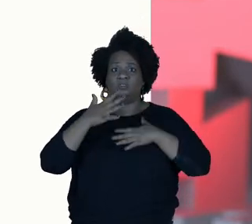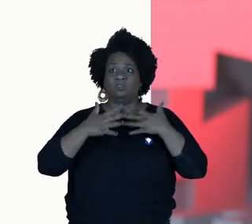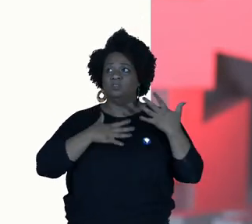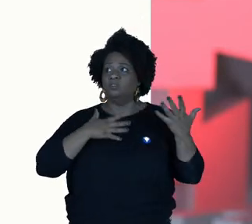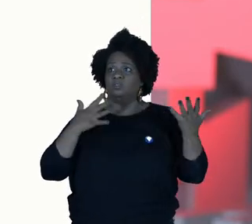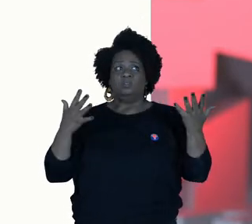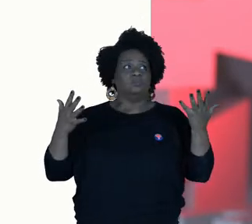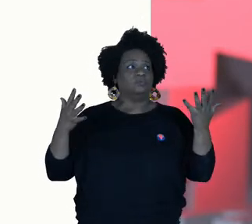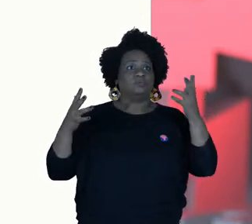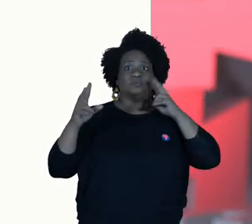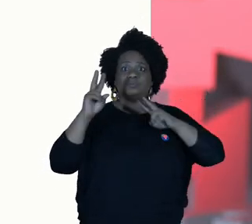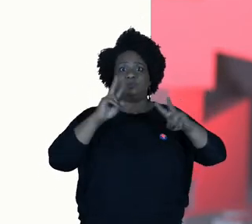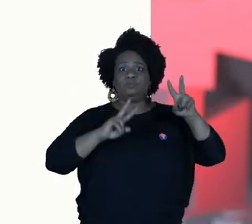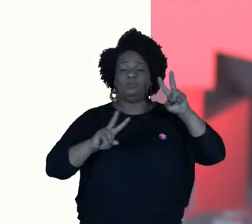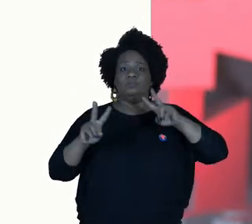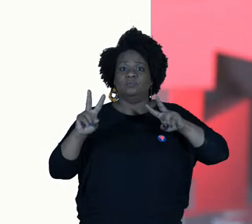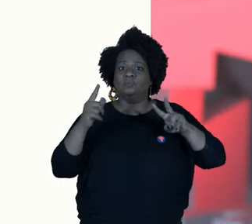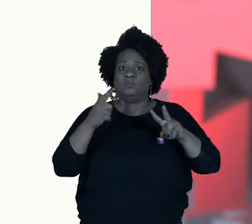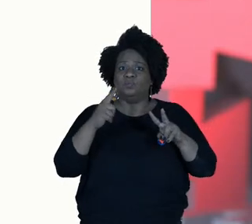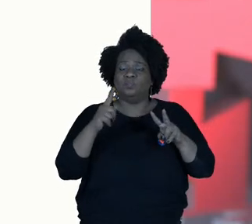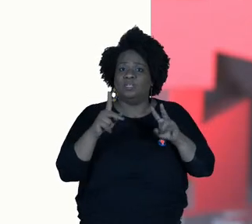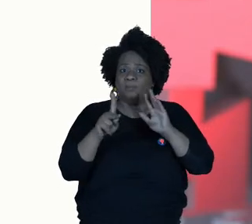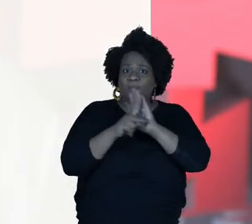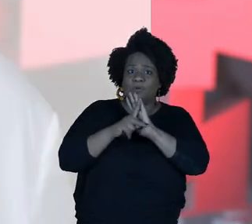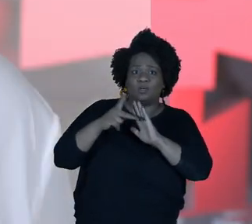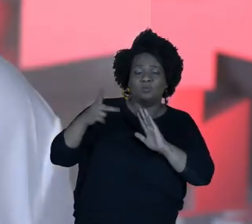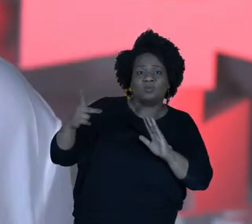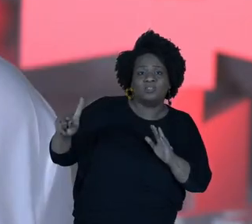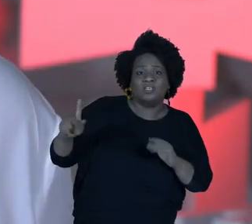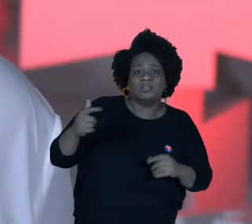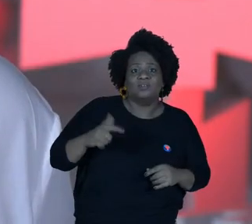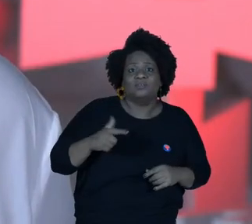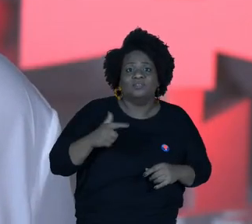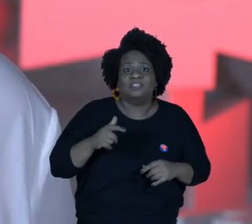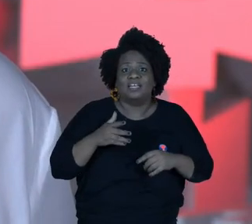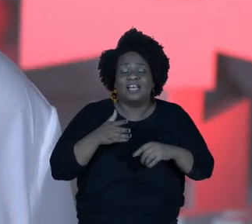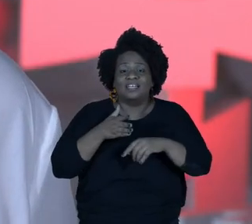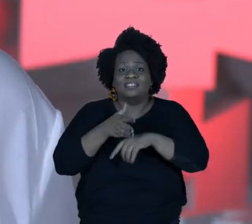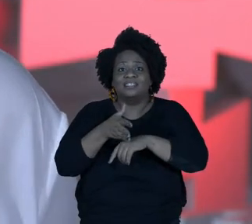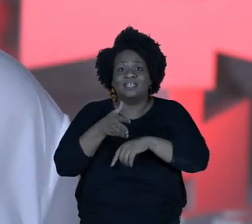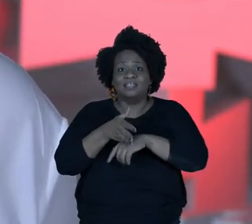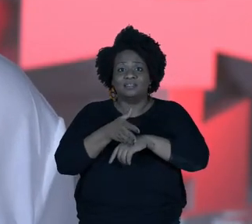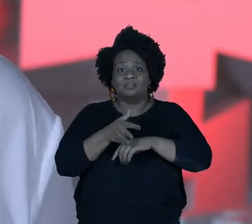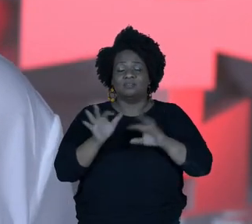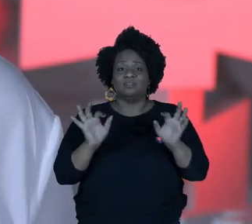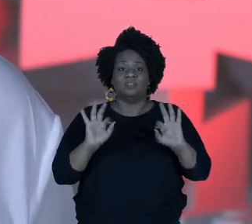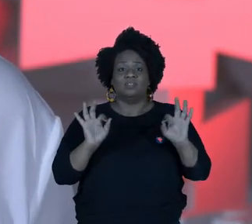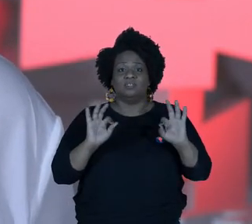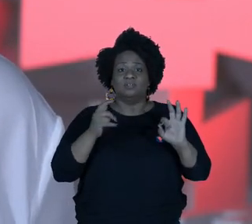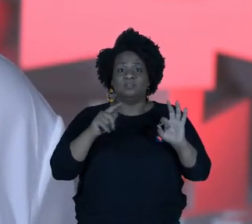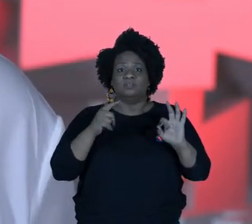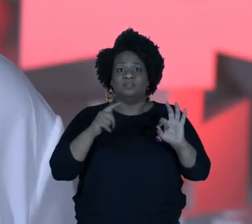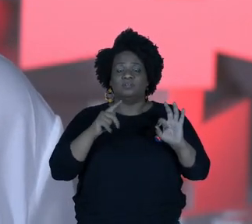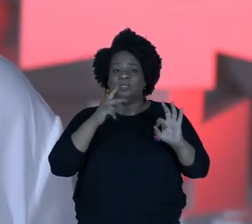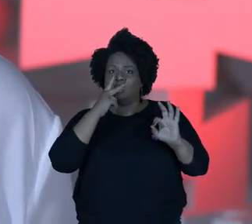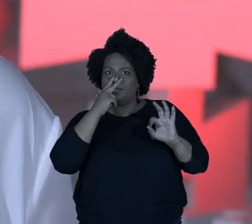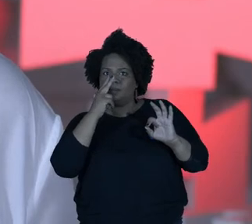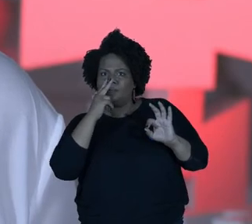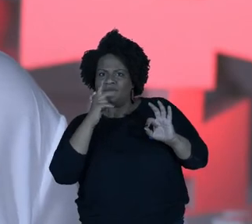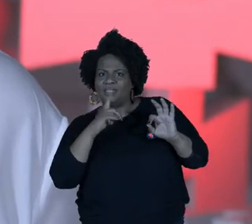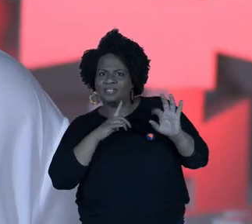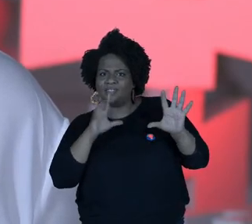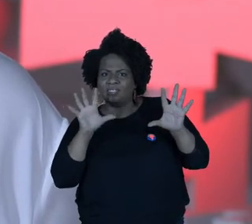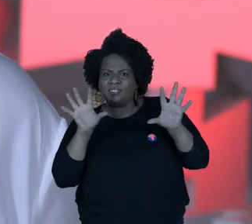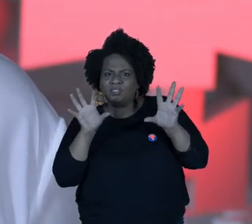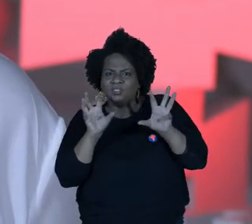verde que não lhes pertence, a qual eles não têm acesso nenhum. Como se estivessem espremidos no meio desse